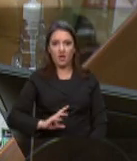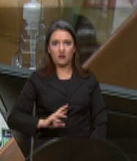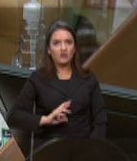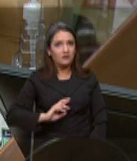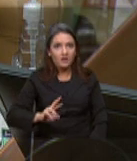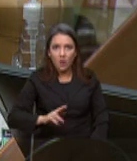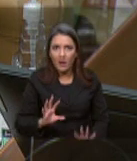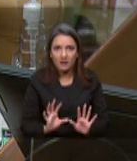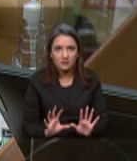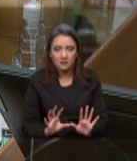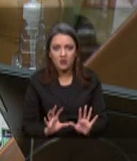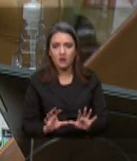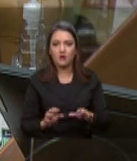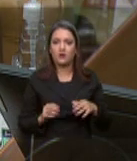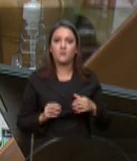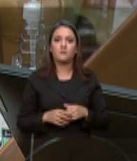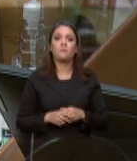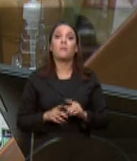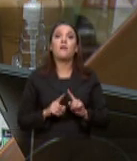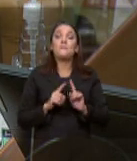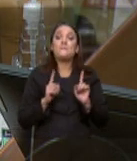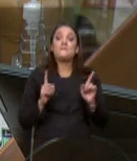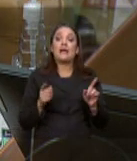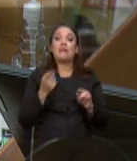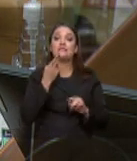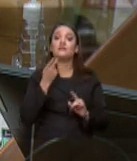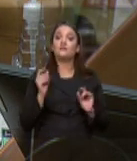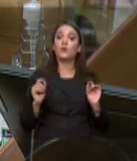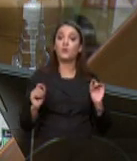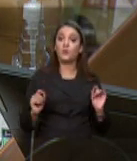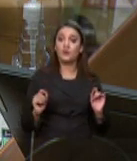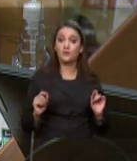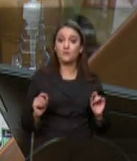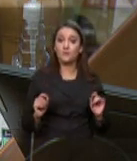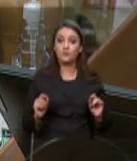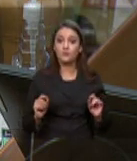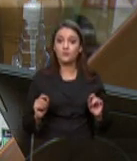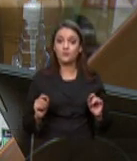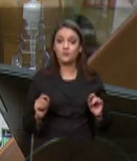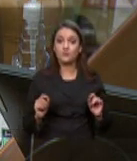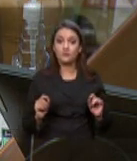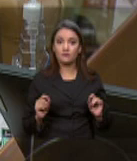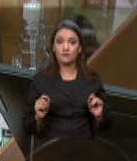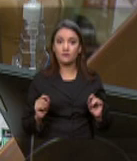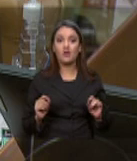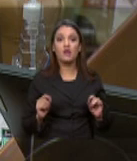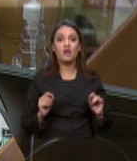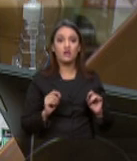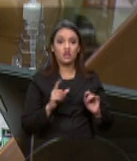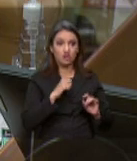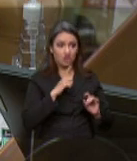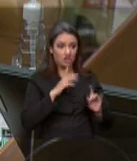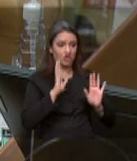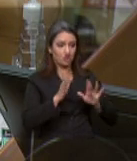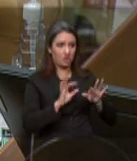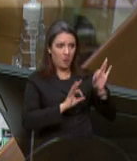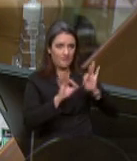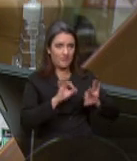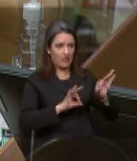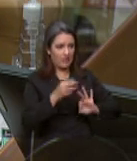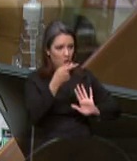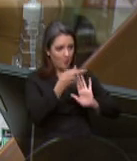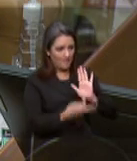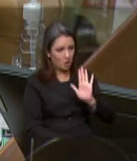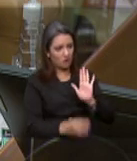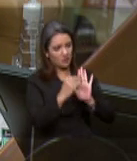pudesse ser adotado outro programa, não é isso. O que se está dizendo é, deixou de se adotar um e de cumprir aquilo que estava previsto